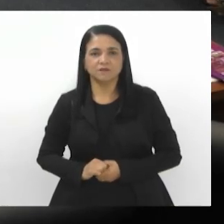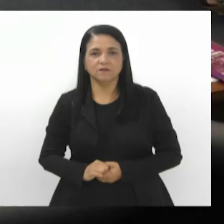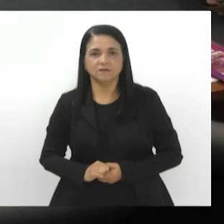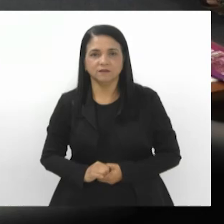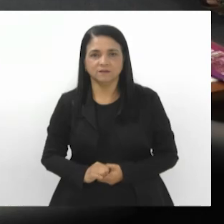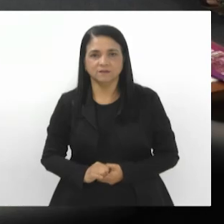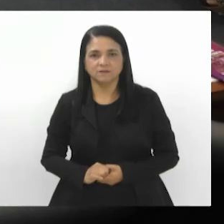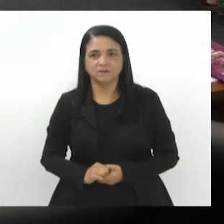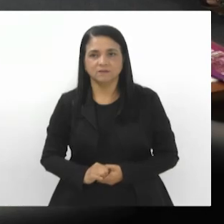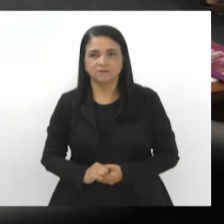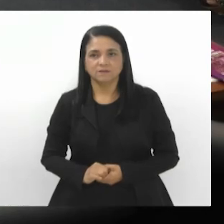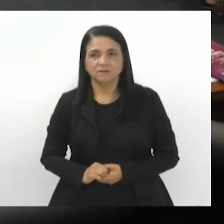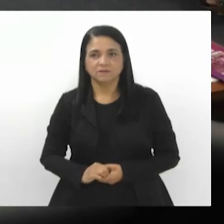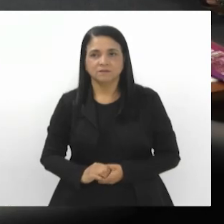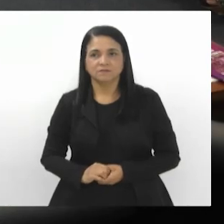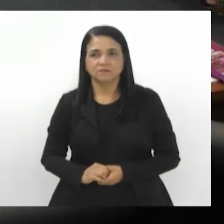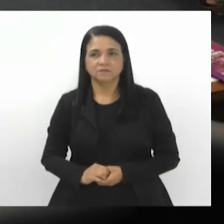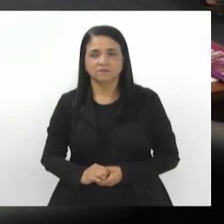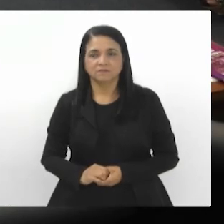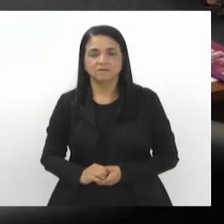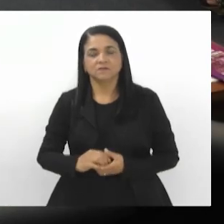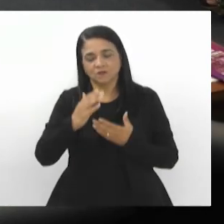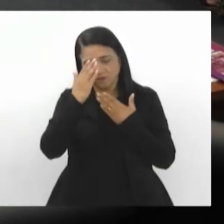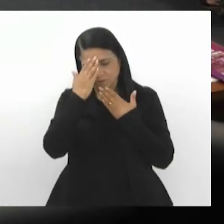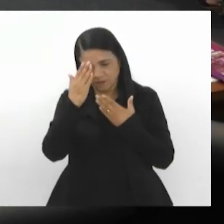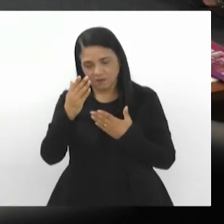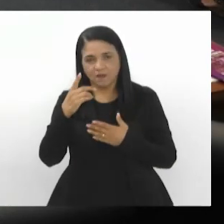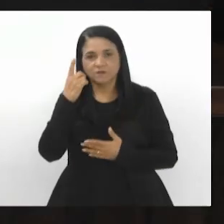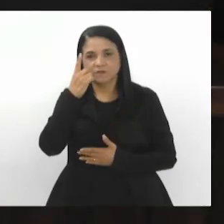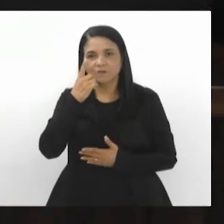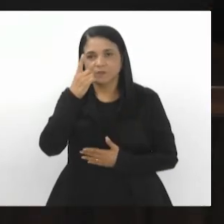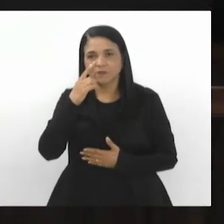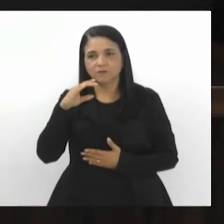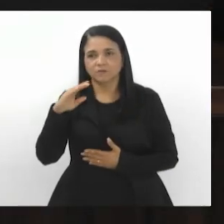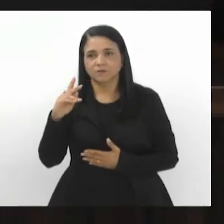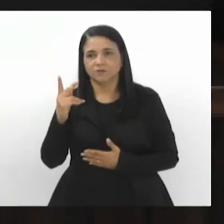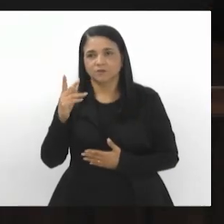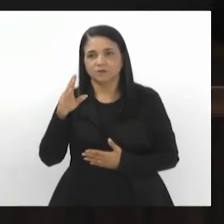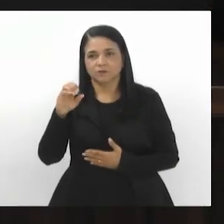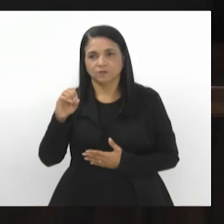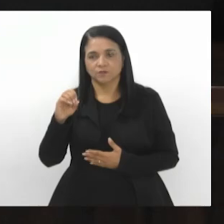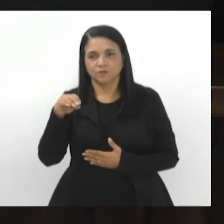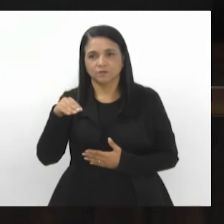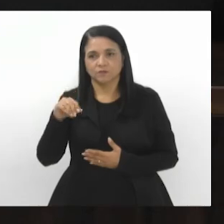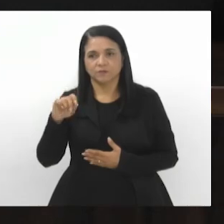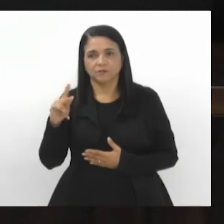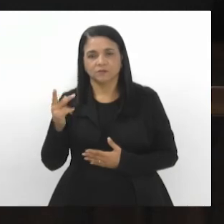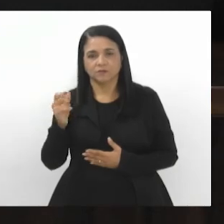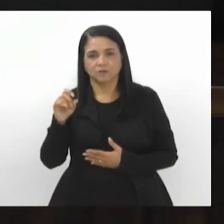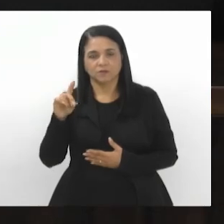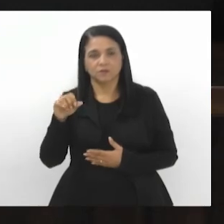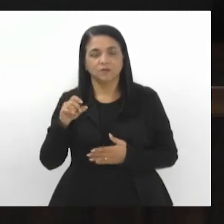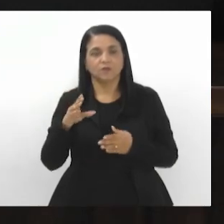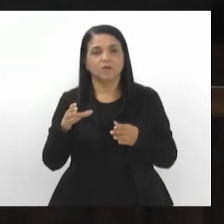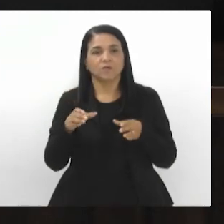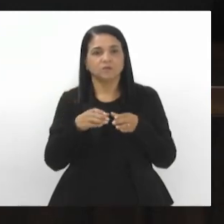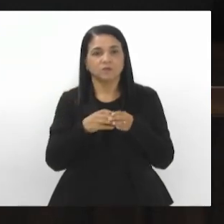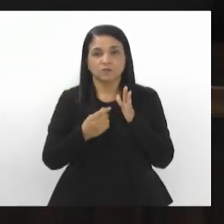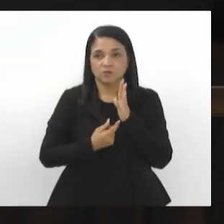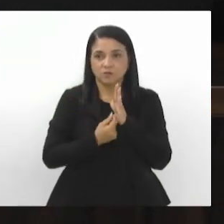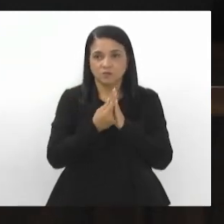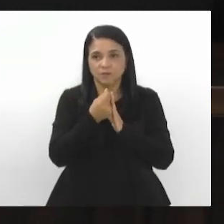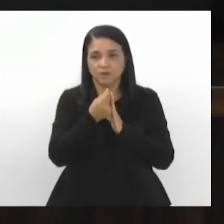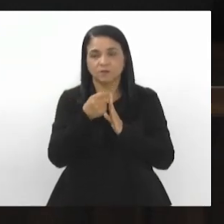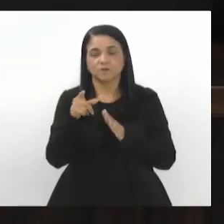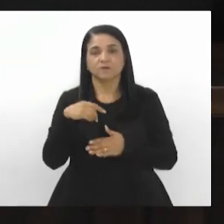Show. Muito obrigado, deputado Chico Machado. Pela Comissão de Orçamento, deputado